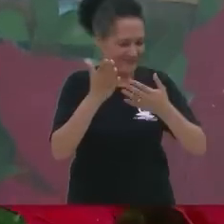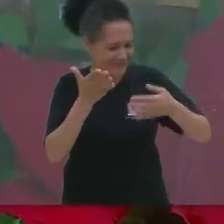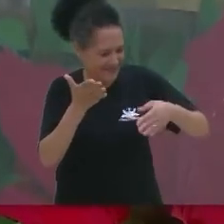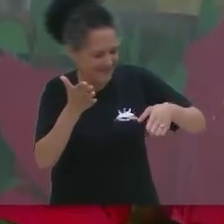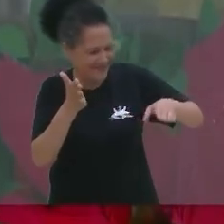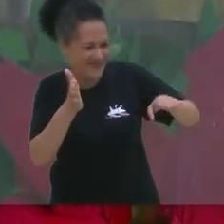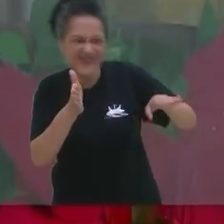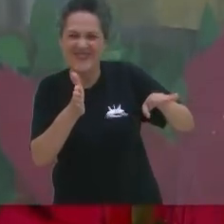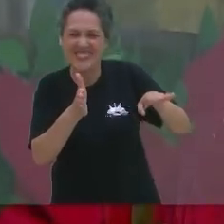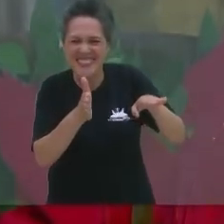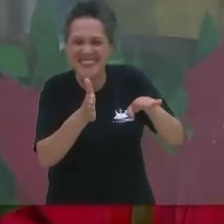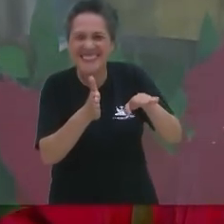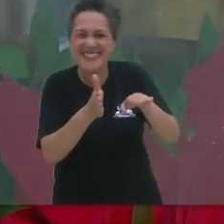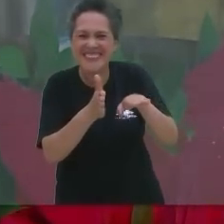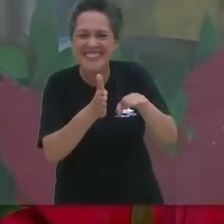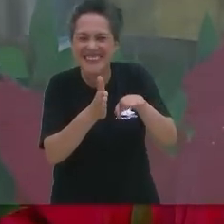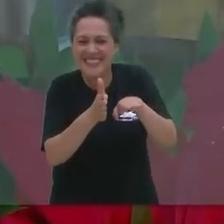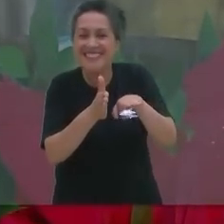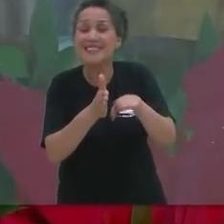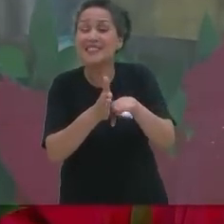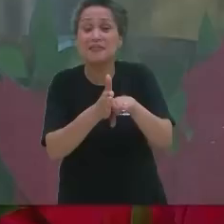Jesus que vai